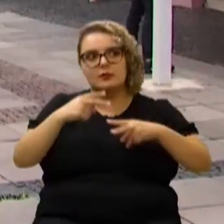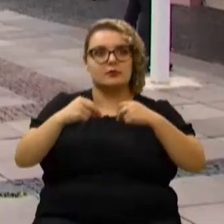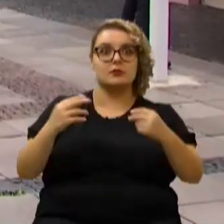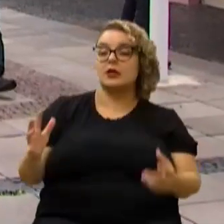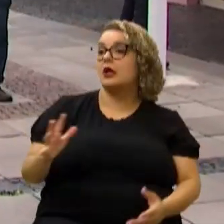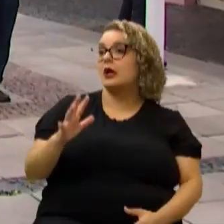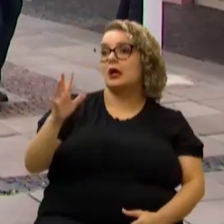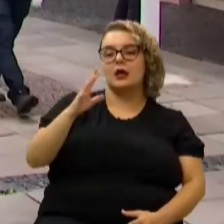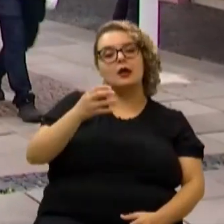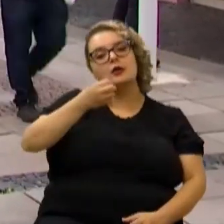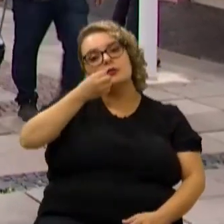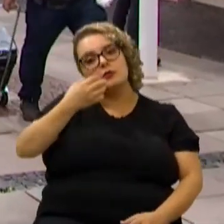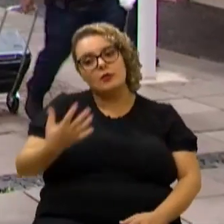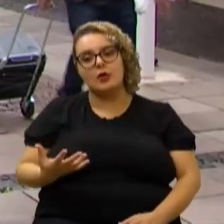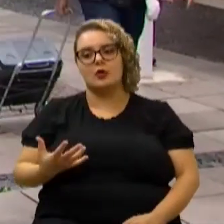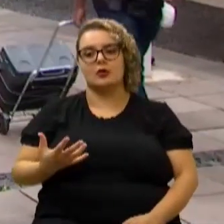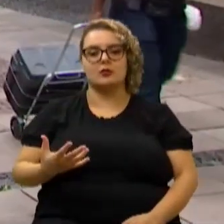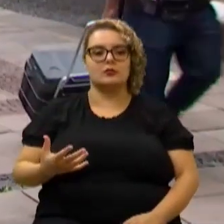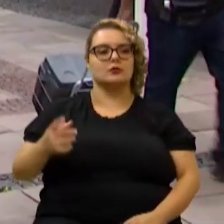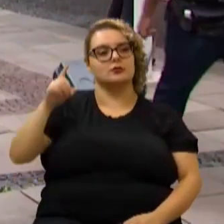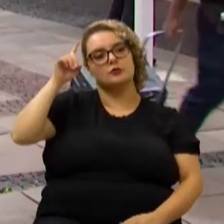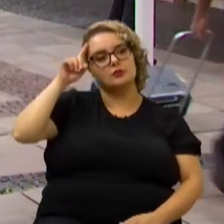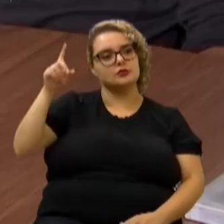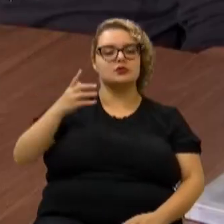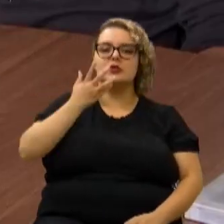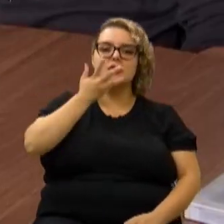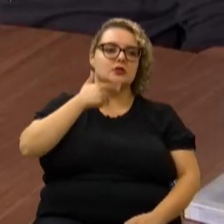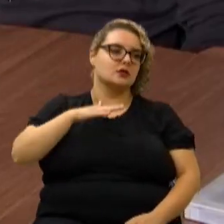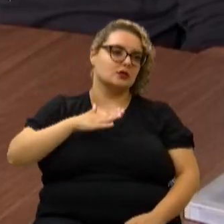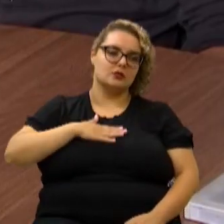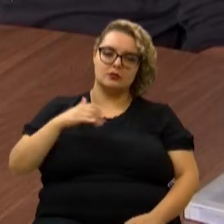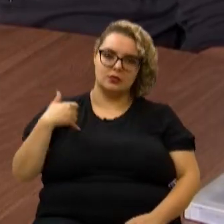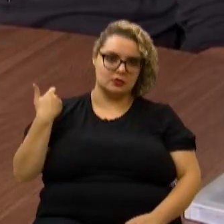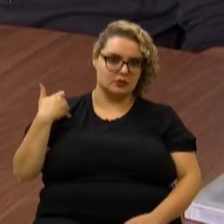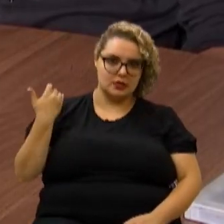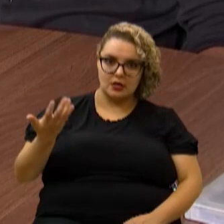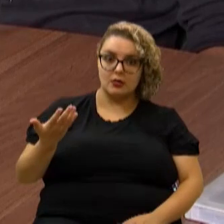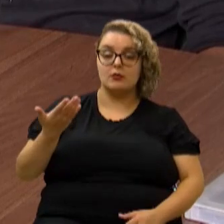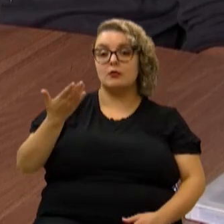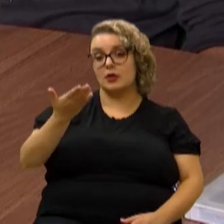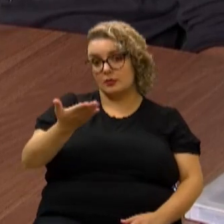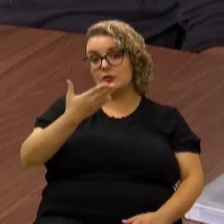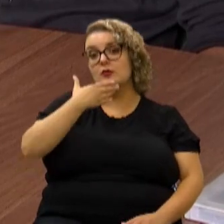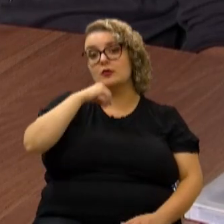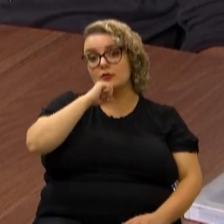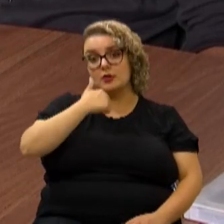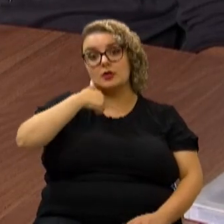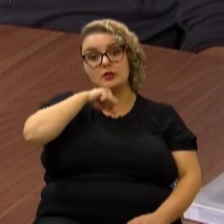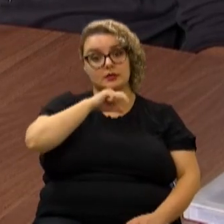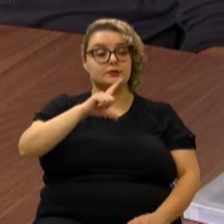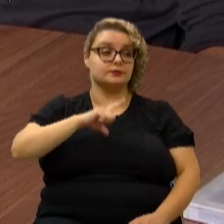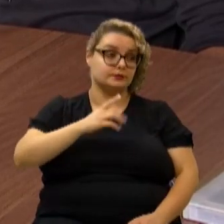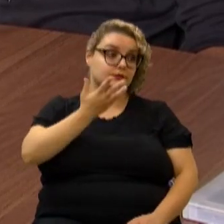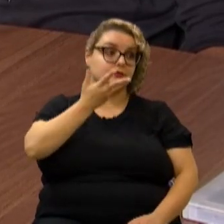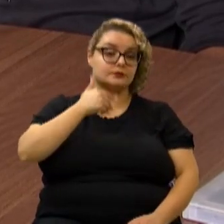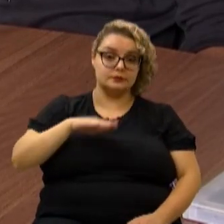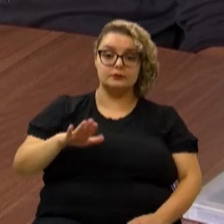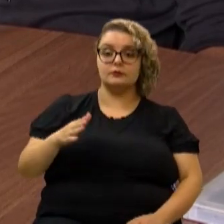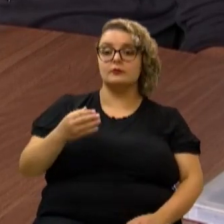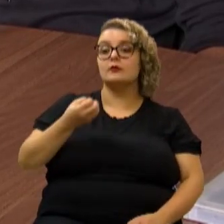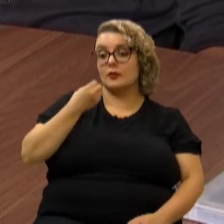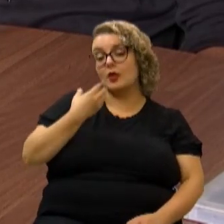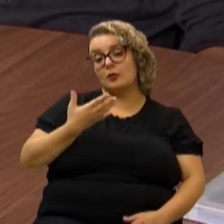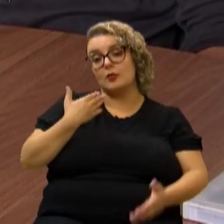um presente caro, um presente bom lá no dia das crianças nem no meu aniversário. Mas para você, pai que tem uma